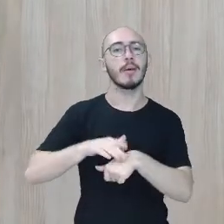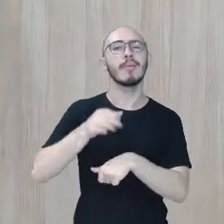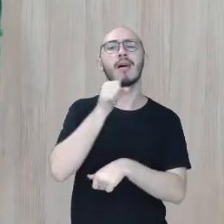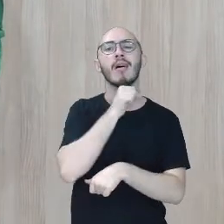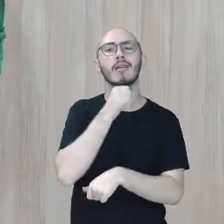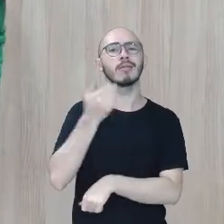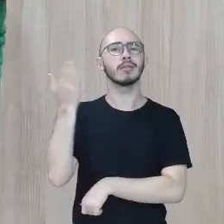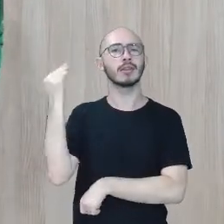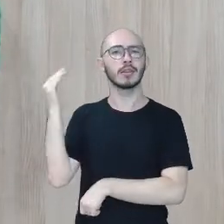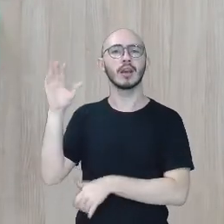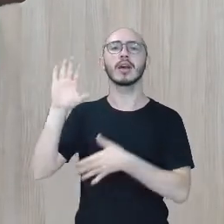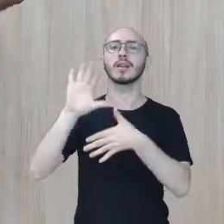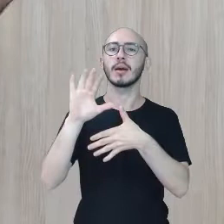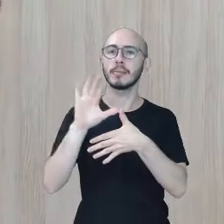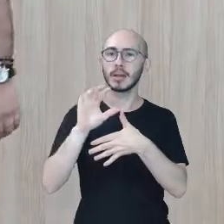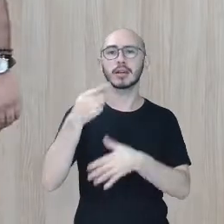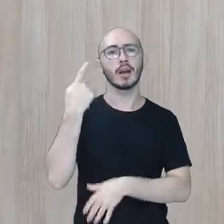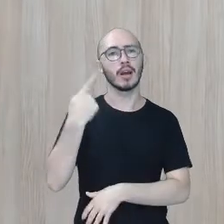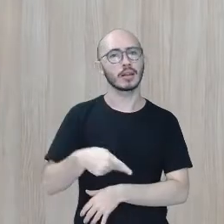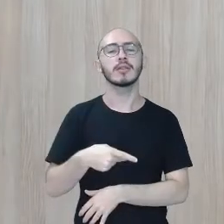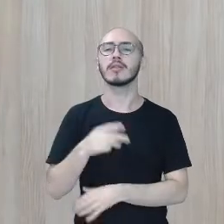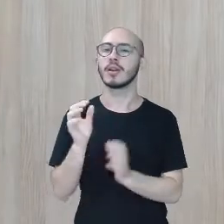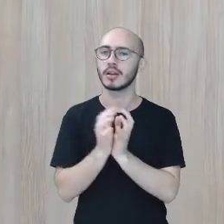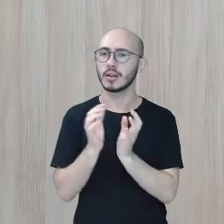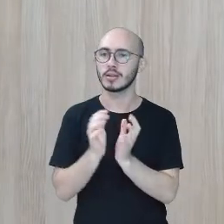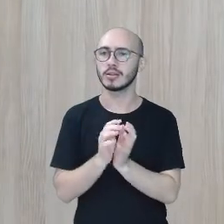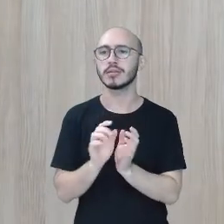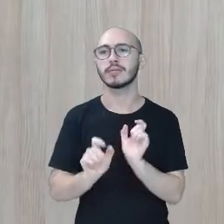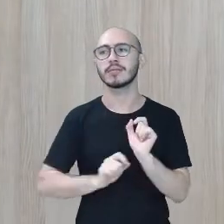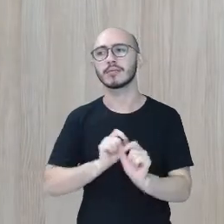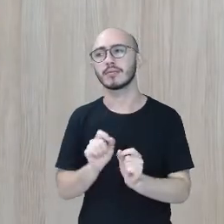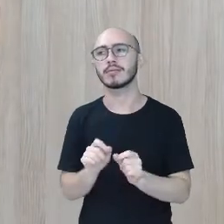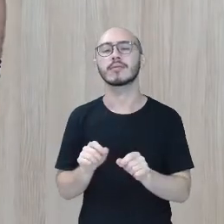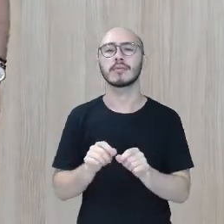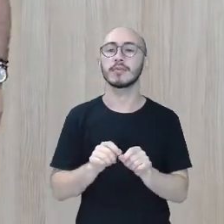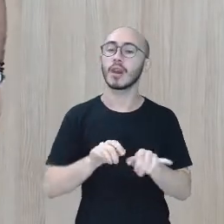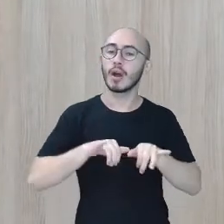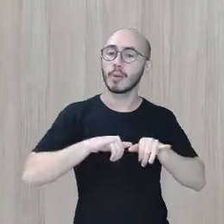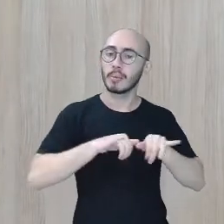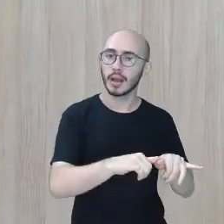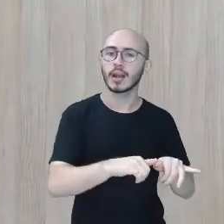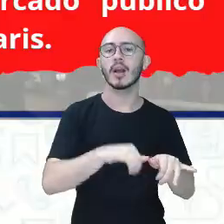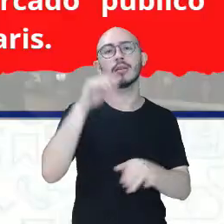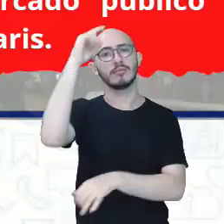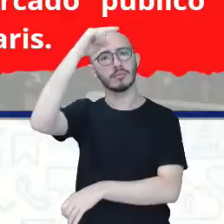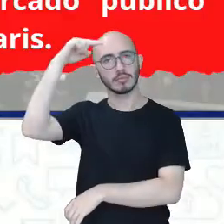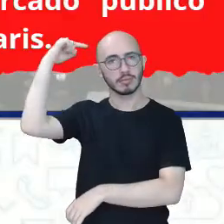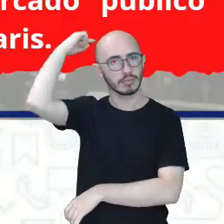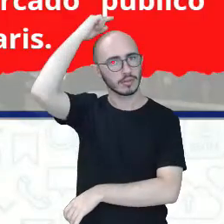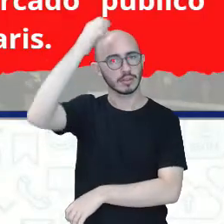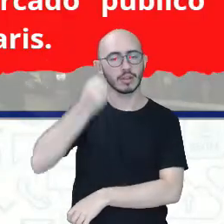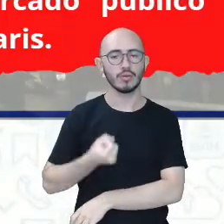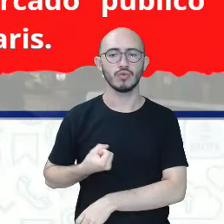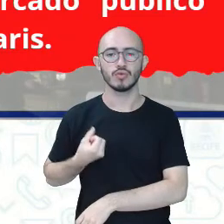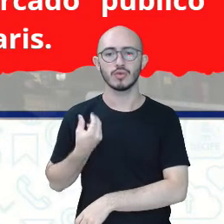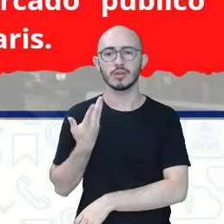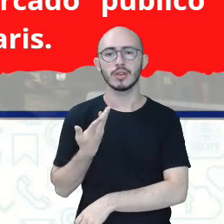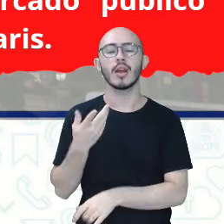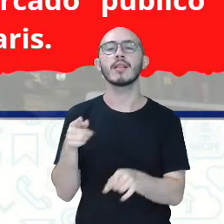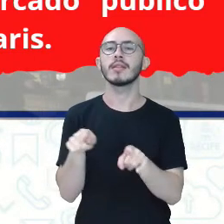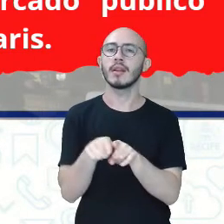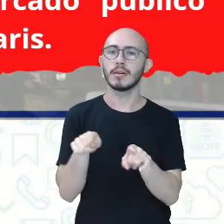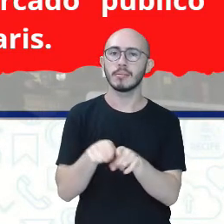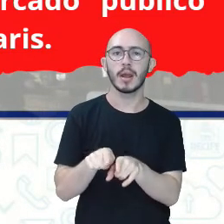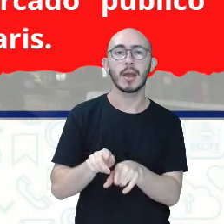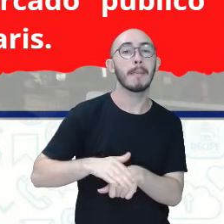Bom Jesus, né? Então, nesse sentido, o mercado de São José, ele é o mercado mais